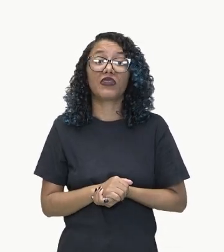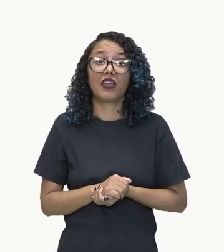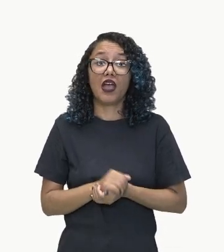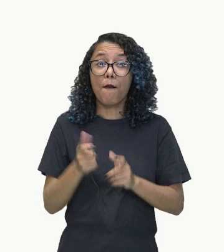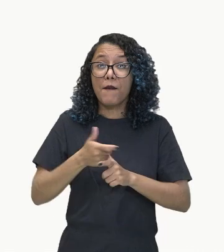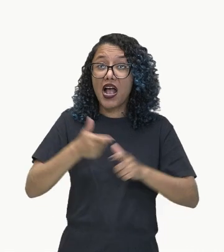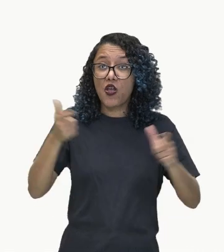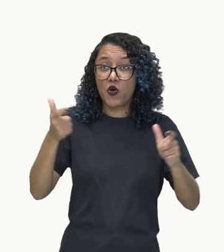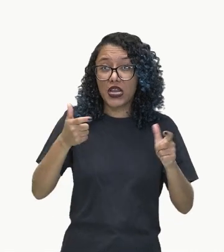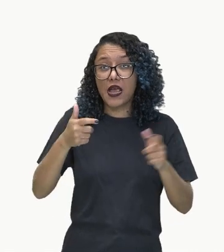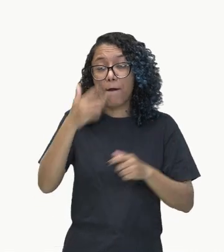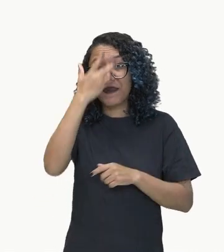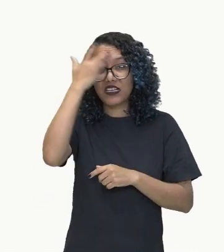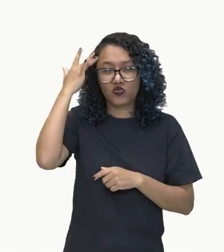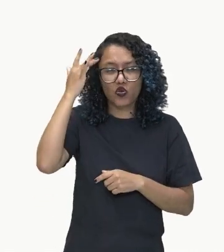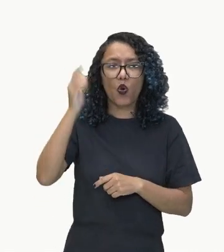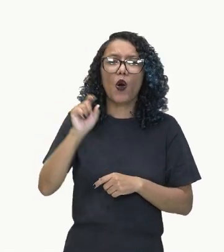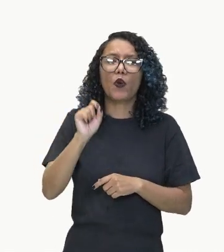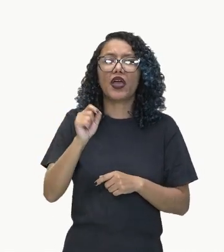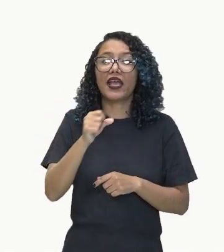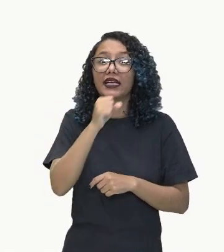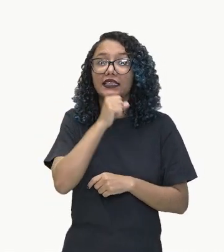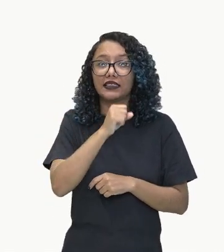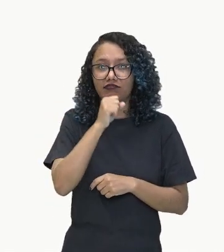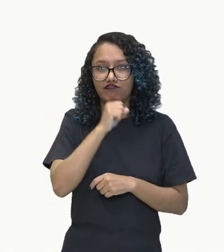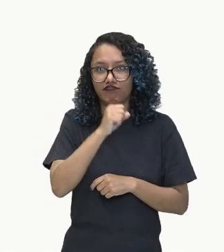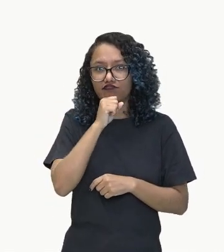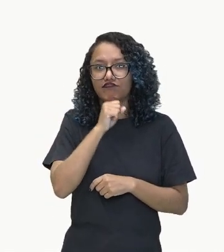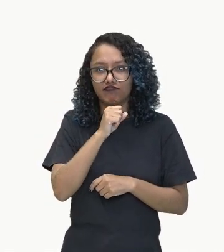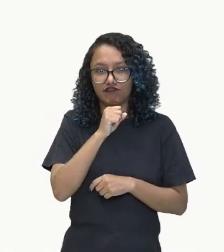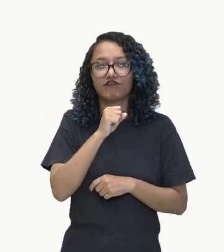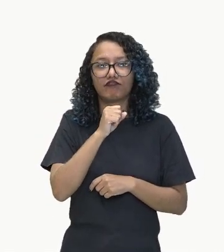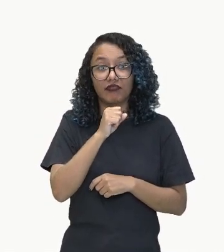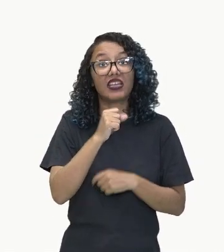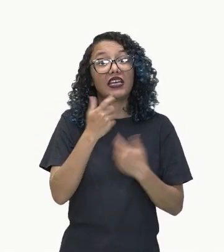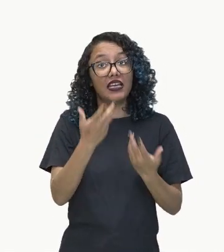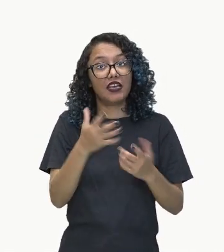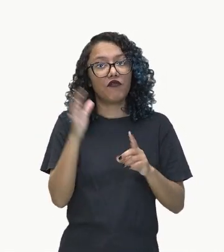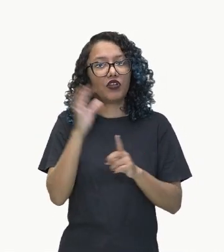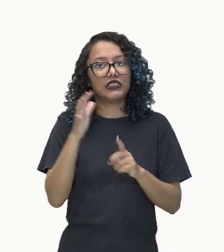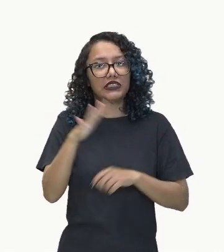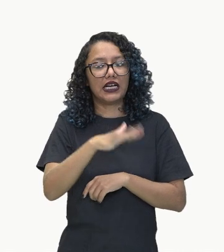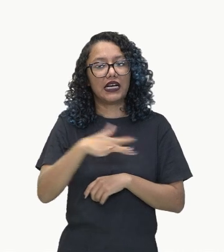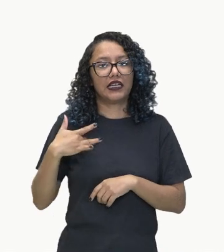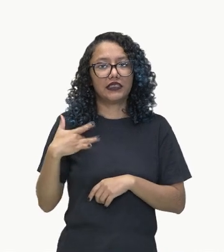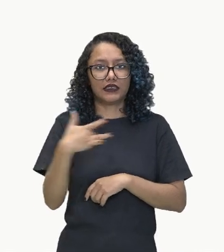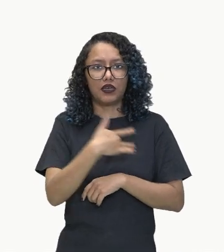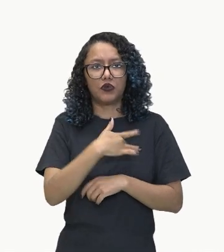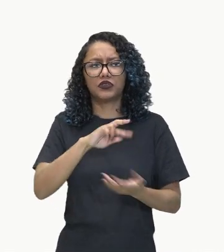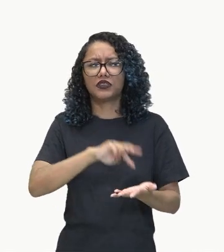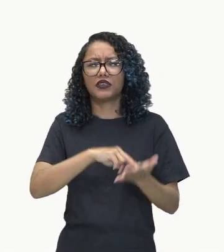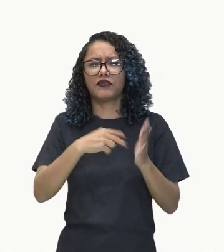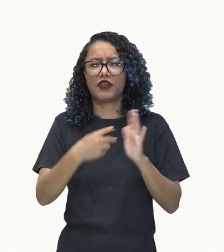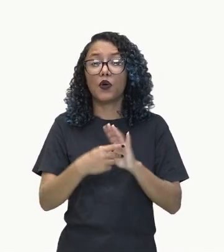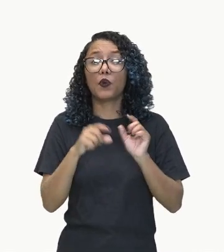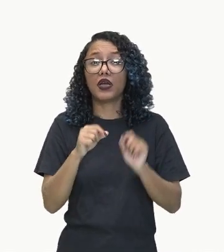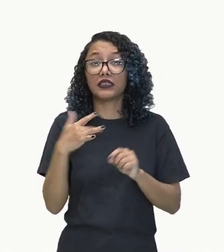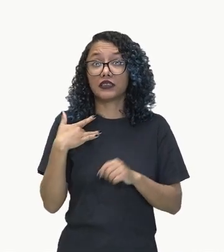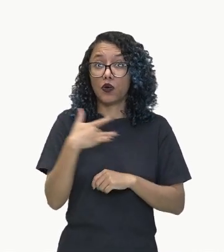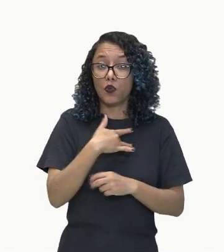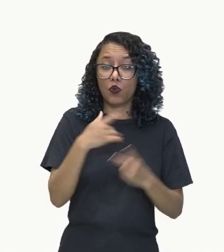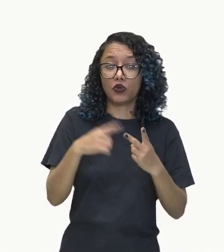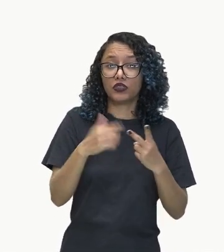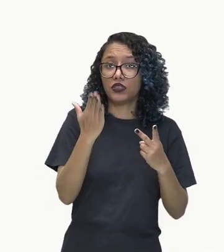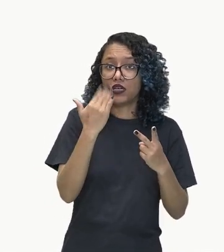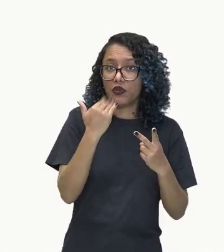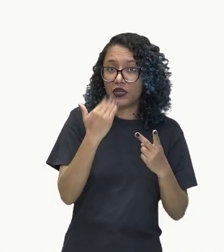na população e isso vai refletir diretamente, né, na saúde. Isso quer dizer que saúde, alimentação, educação